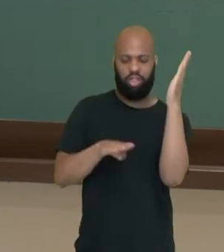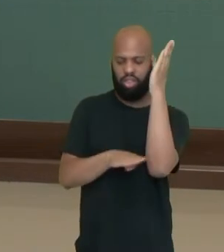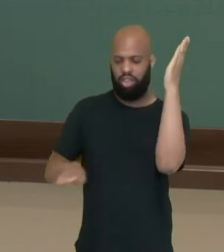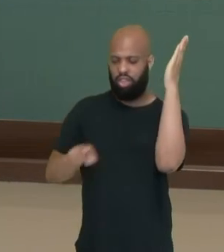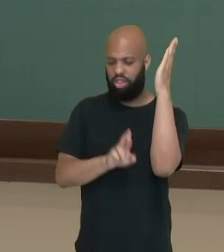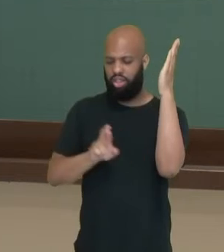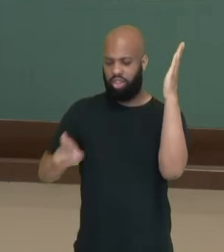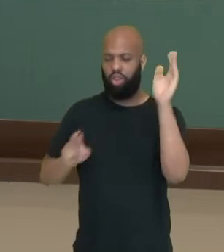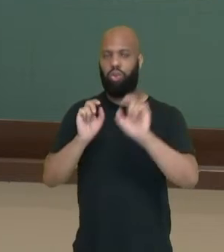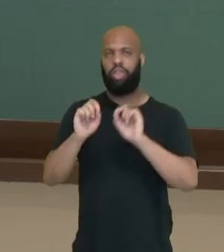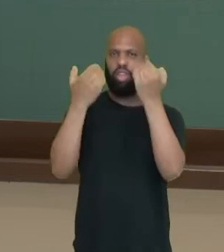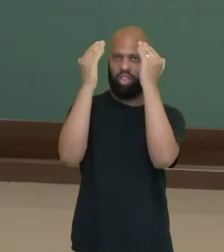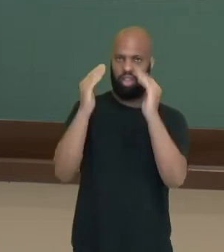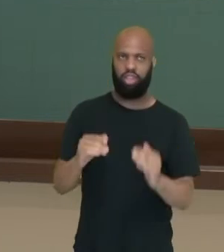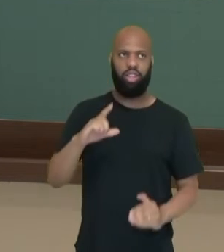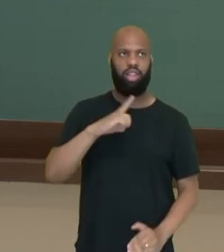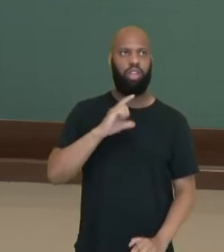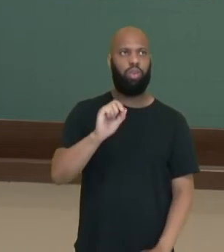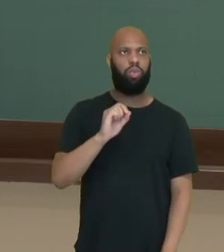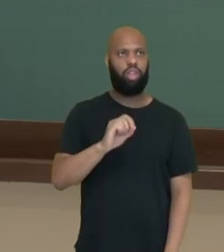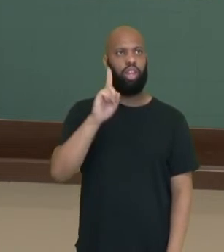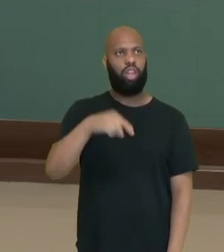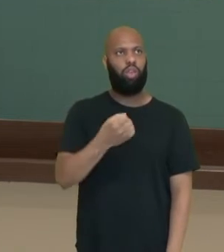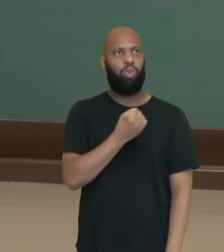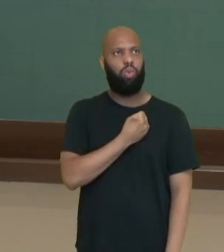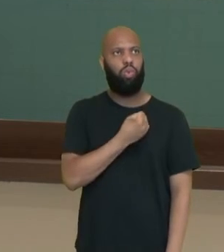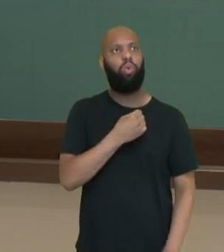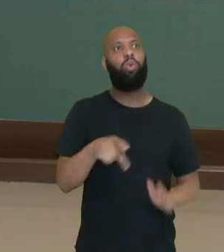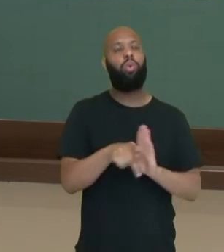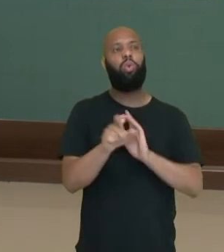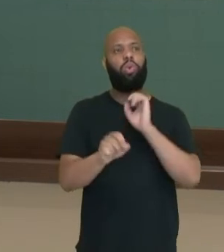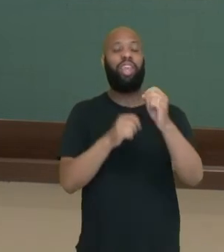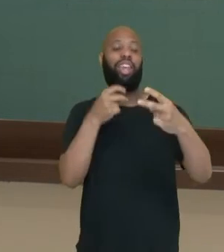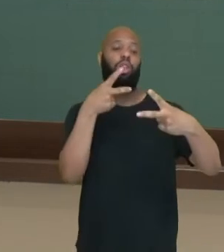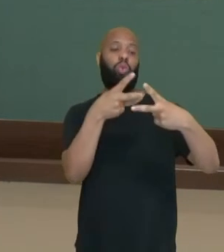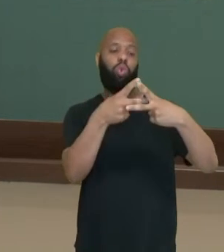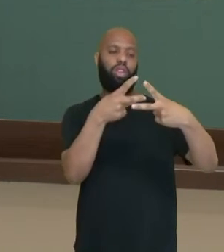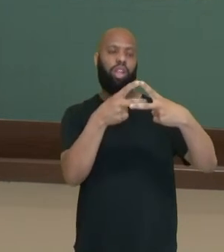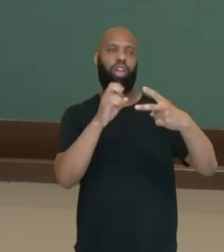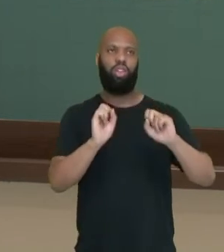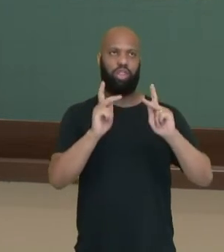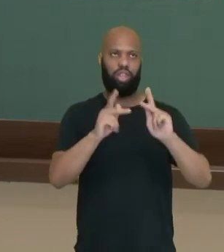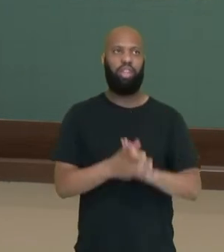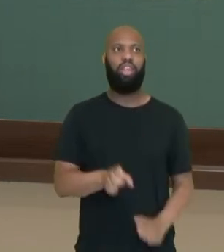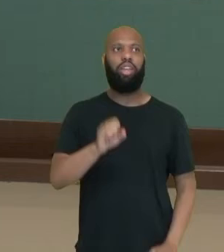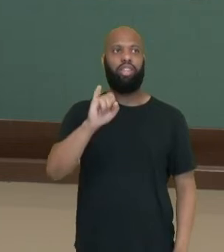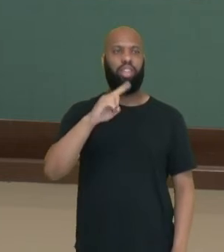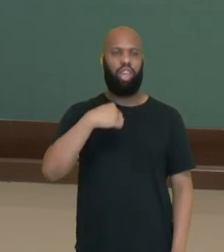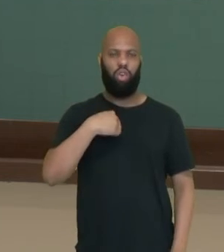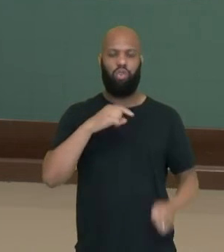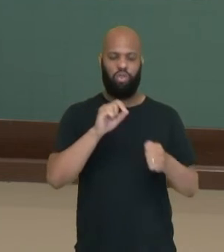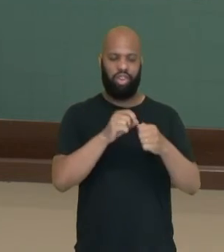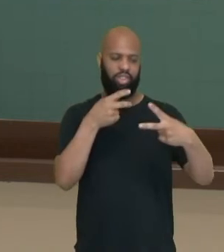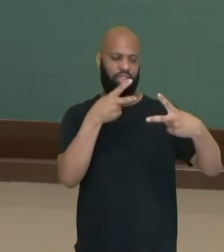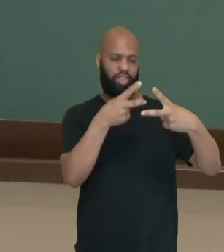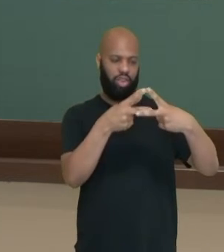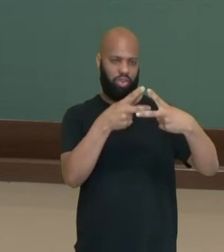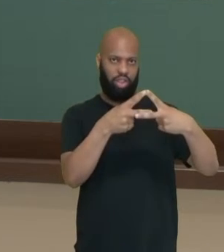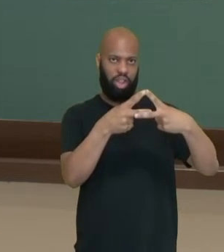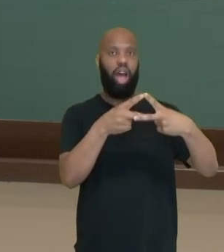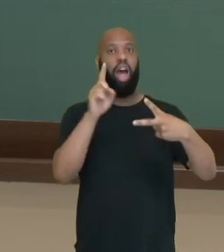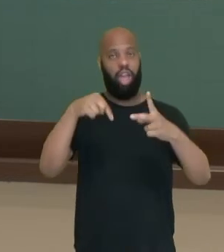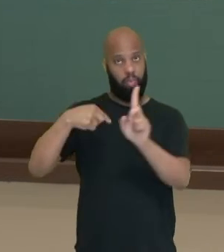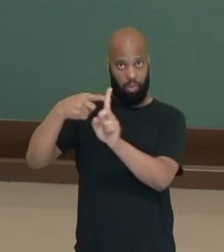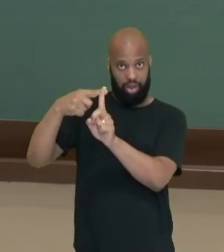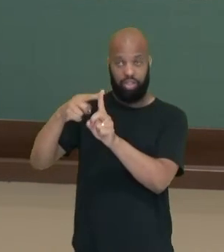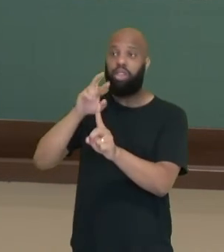função quadrática analisando o valor do discriminante. O discriminante é o delta, ok? Se eu calculo o delta e o delta der